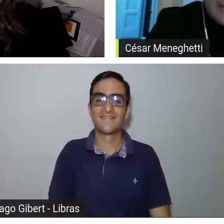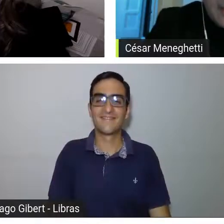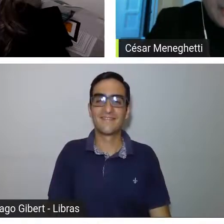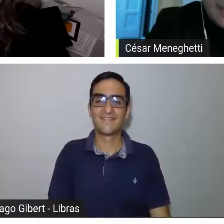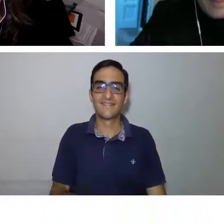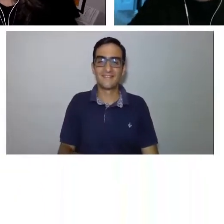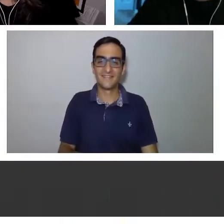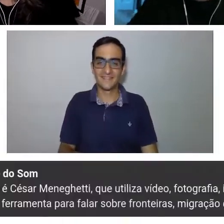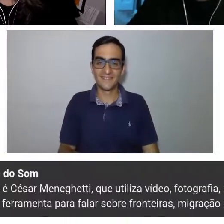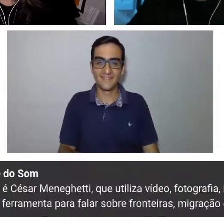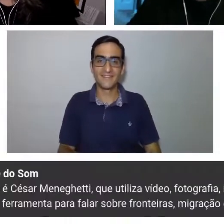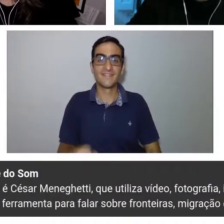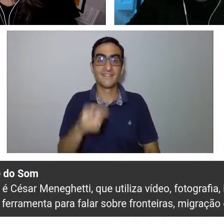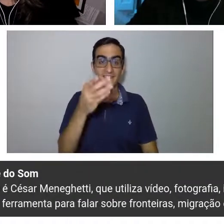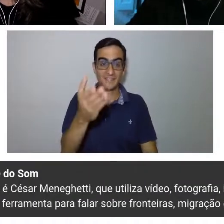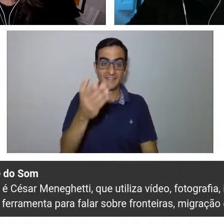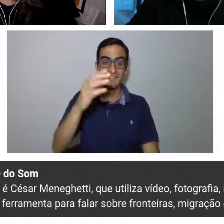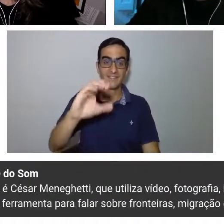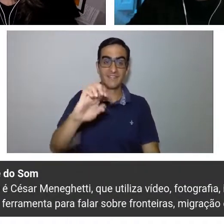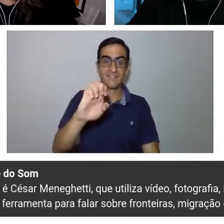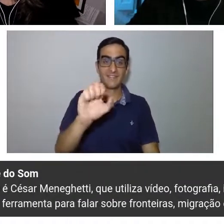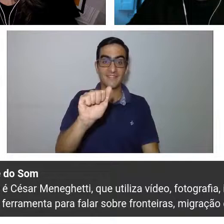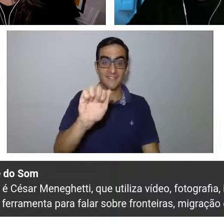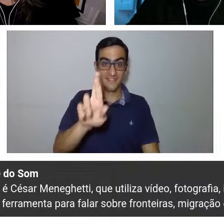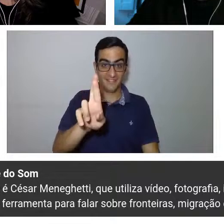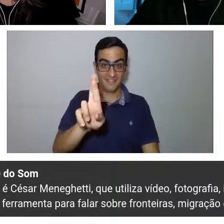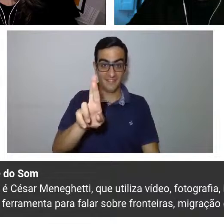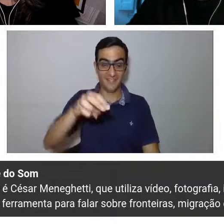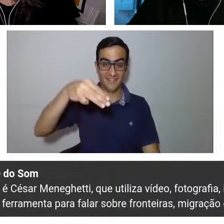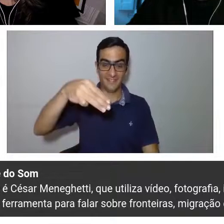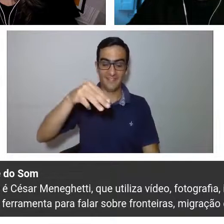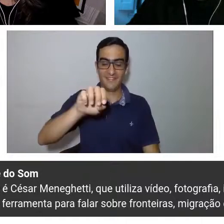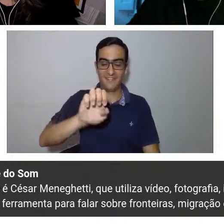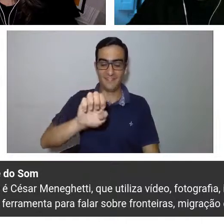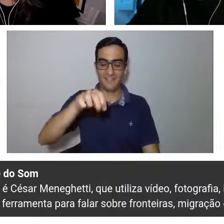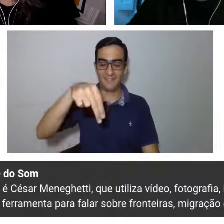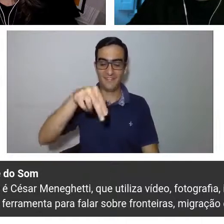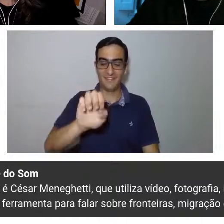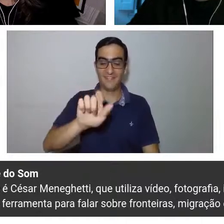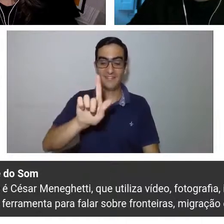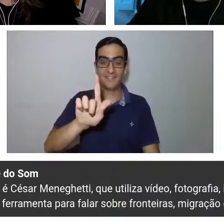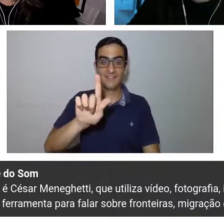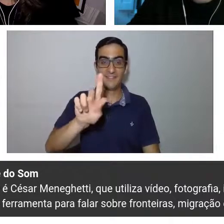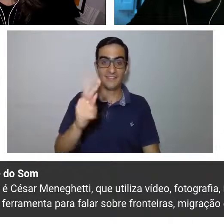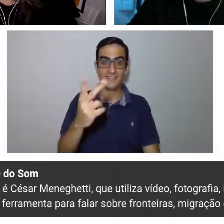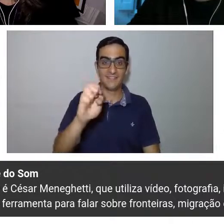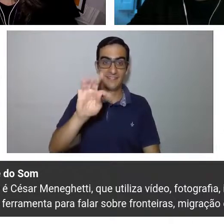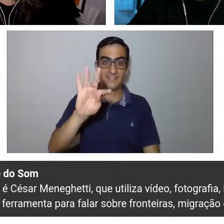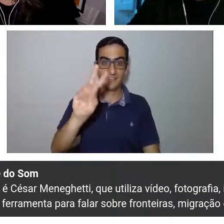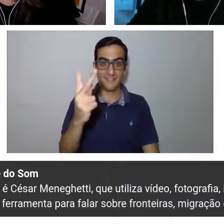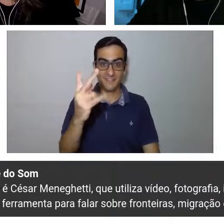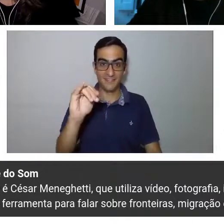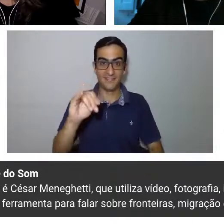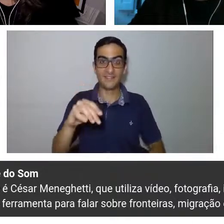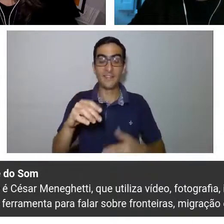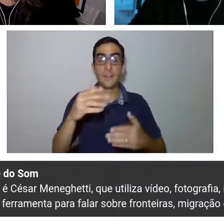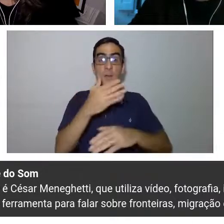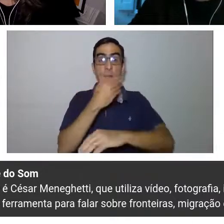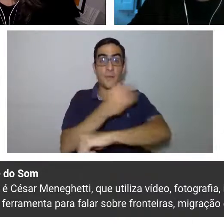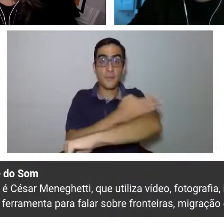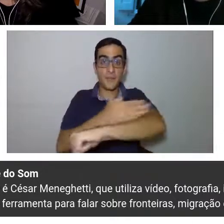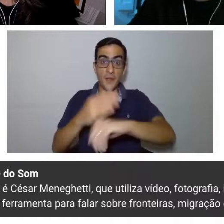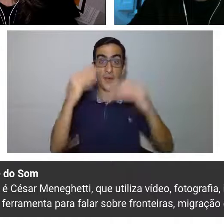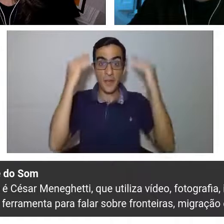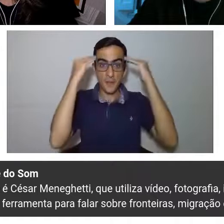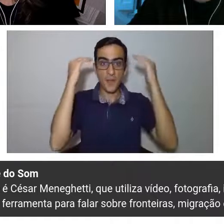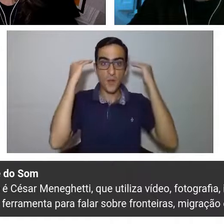sou César Meneghetti. Eu sou branco, tenho cabelo curto, estou usando um fone de